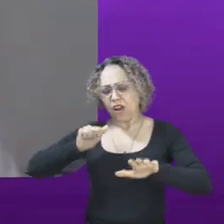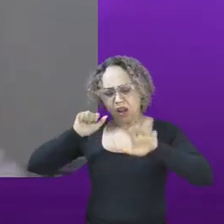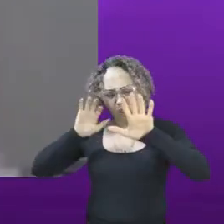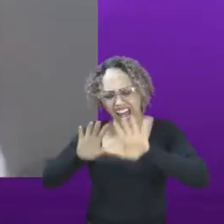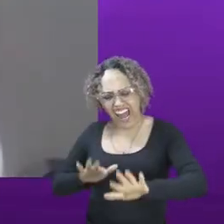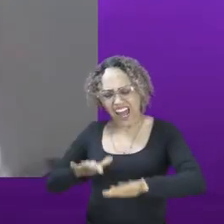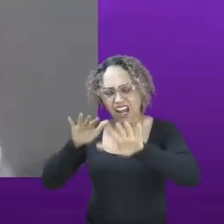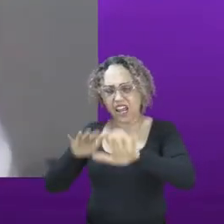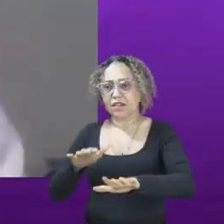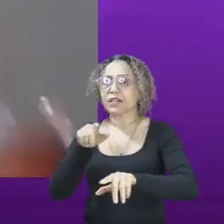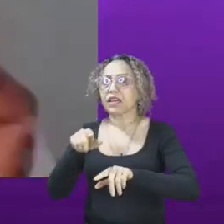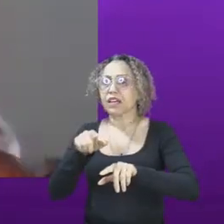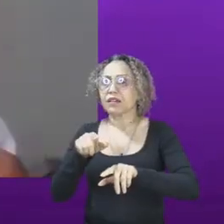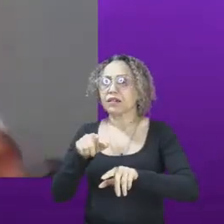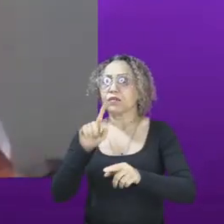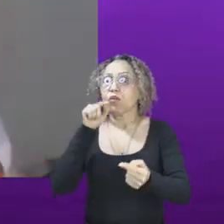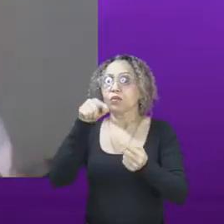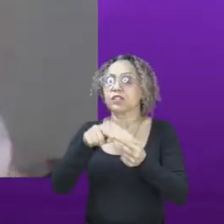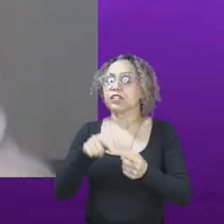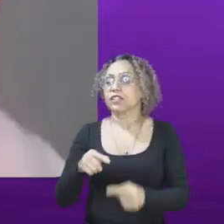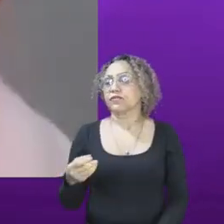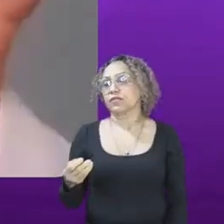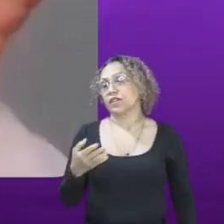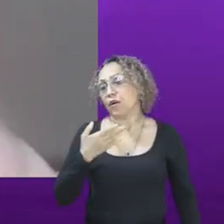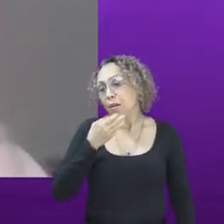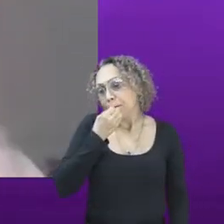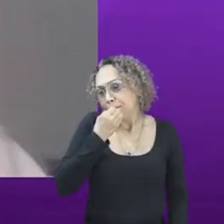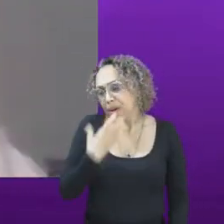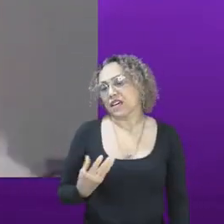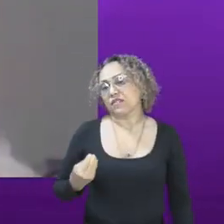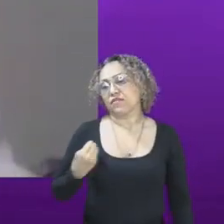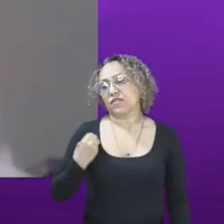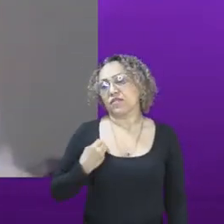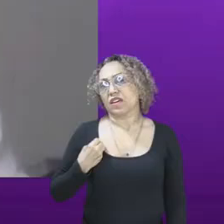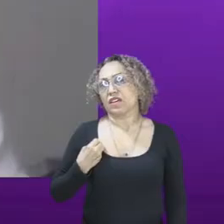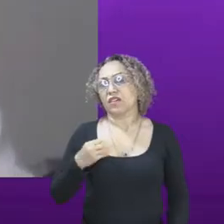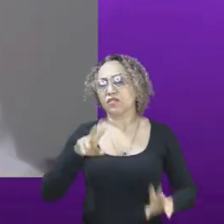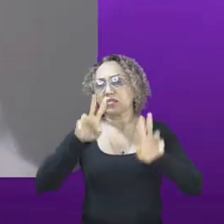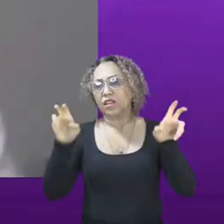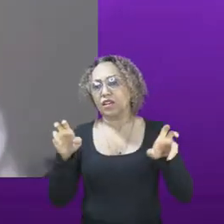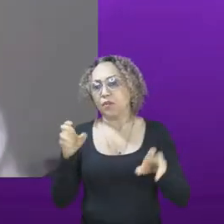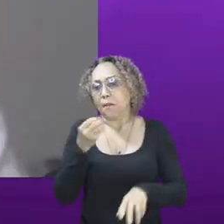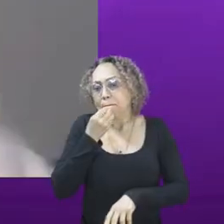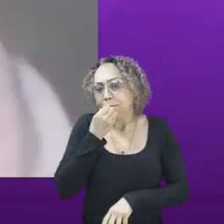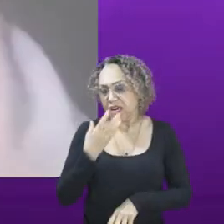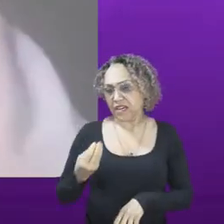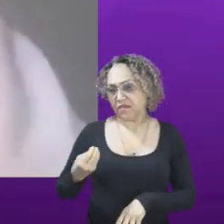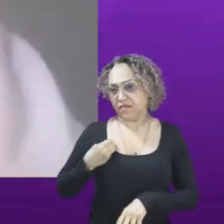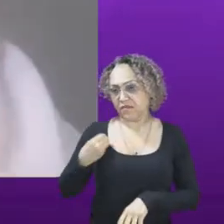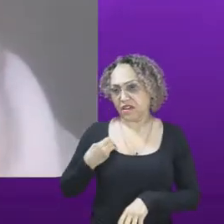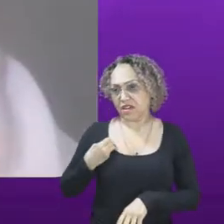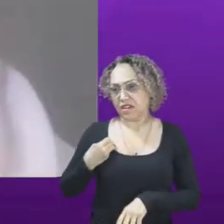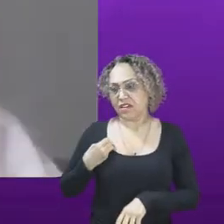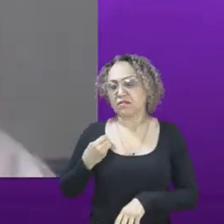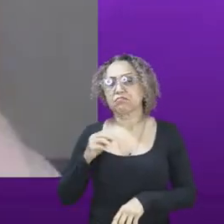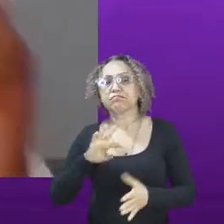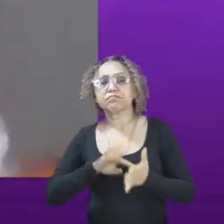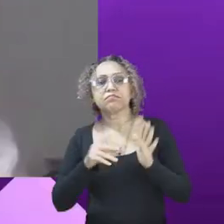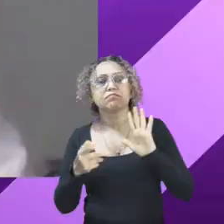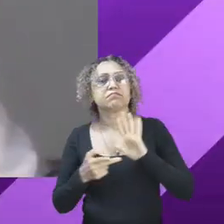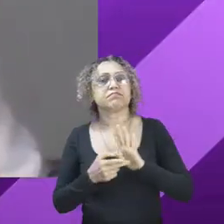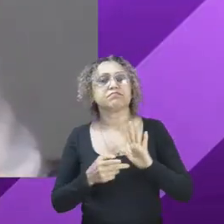Então isso é muito importante. Então quando a gente está falando, então quando vem esse termo bem viver, essa é uma questão que me